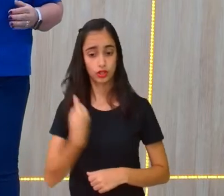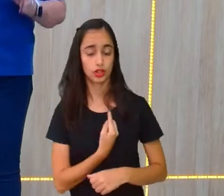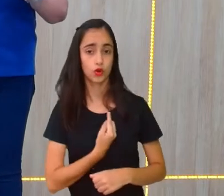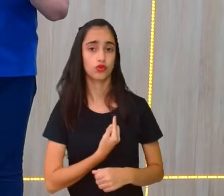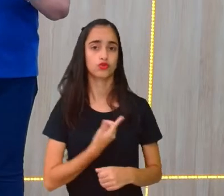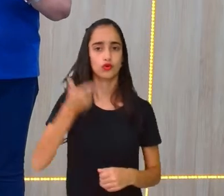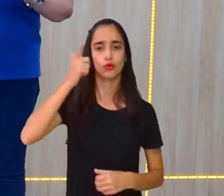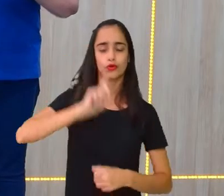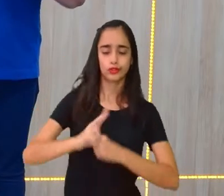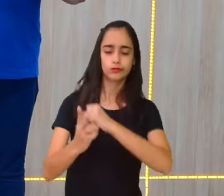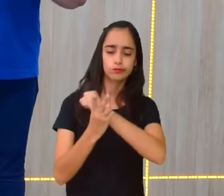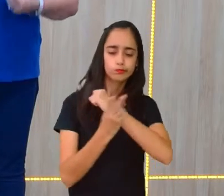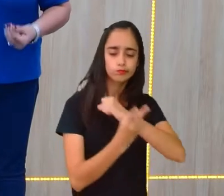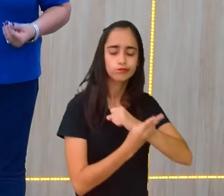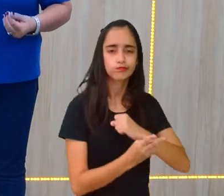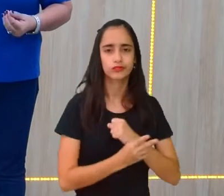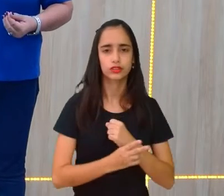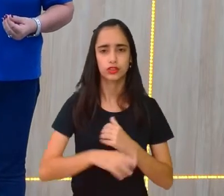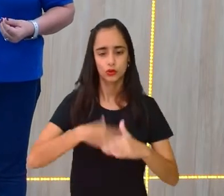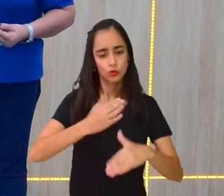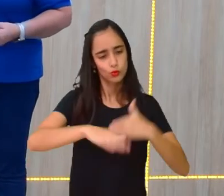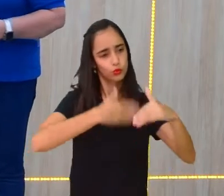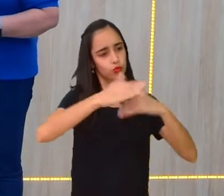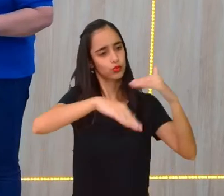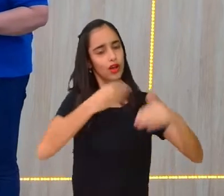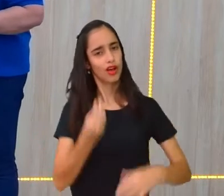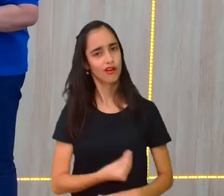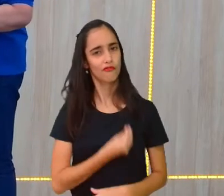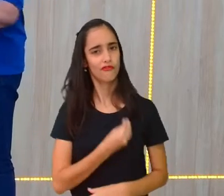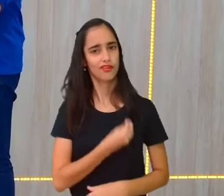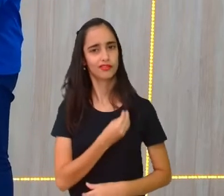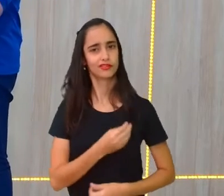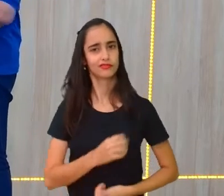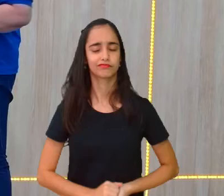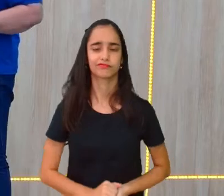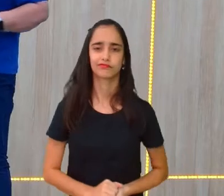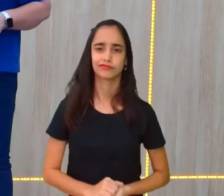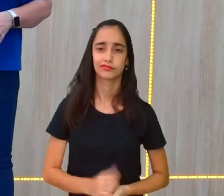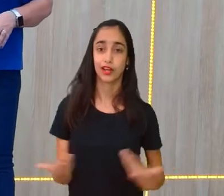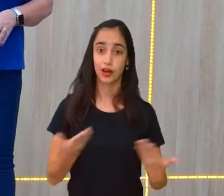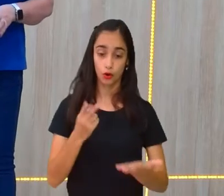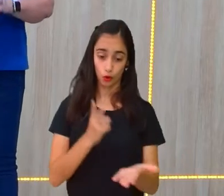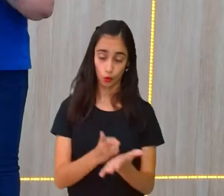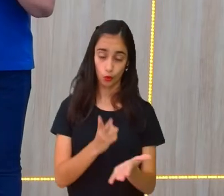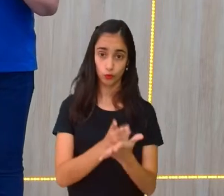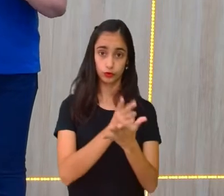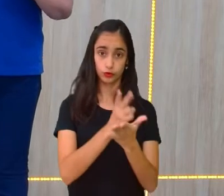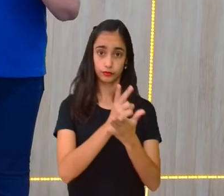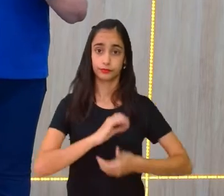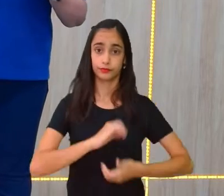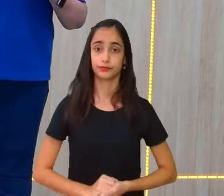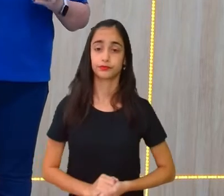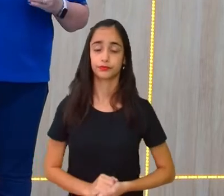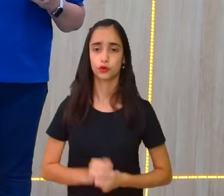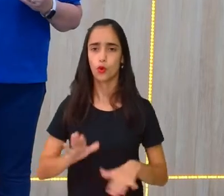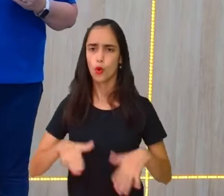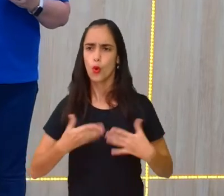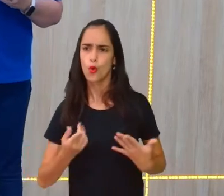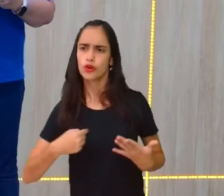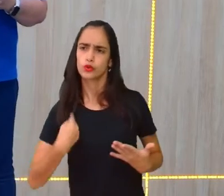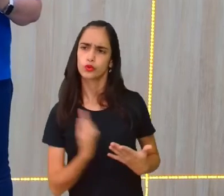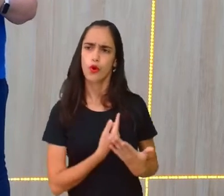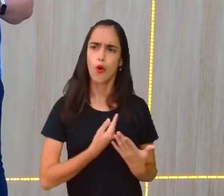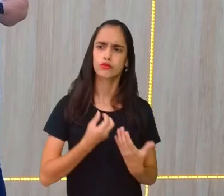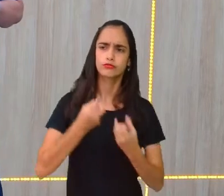nossa vida. Então, vai começar desde o período da gestação. Continuando. Quando a gente fala de